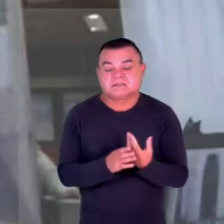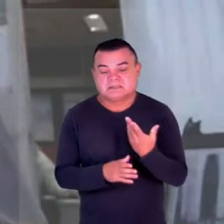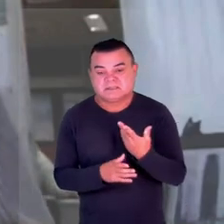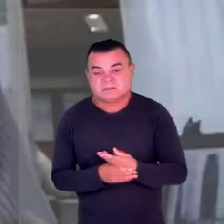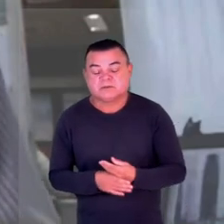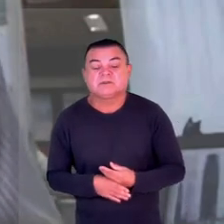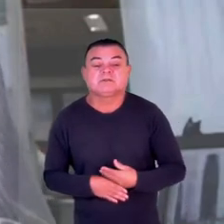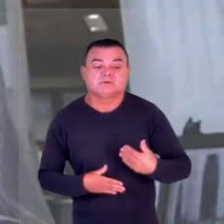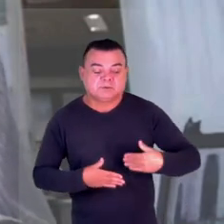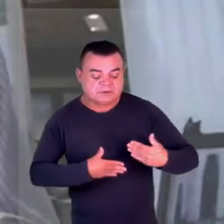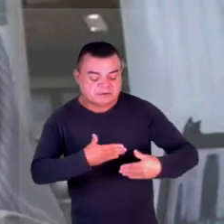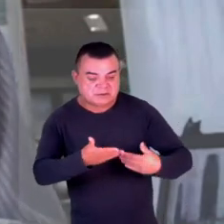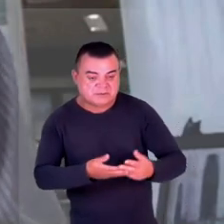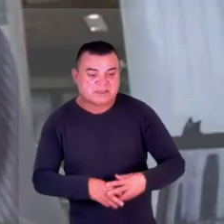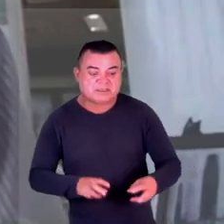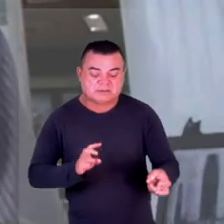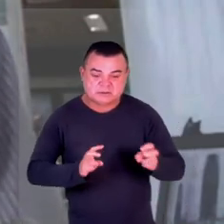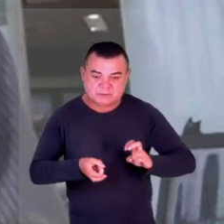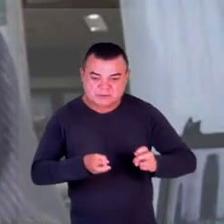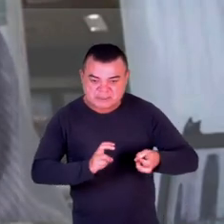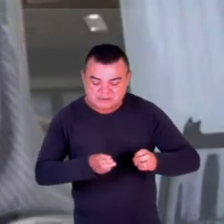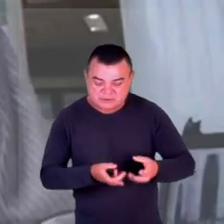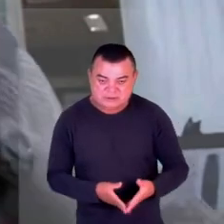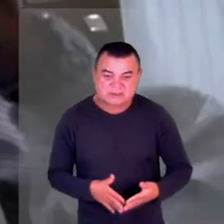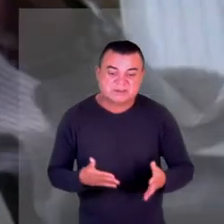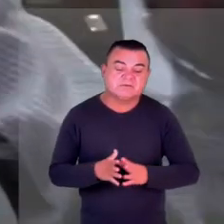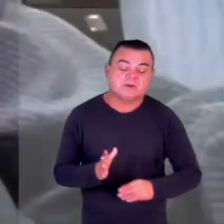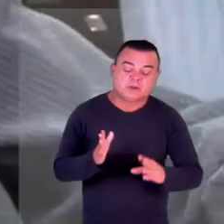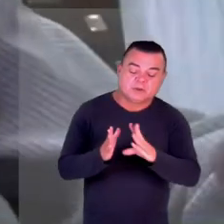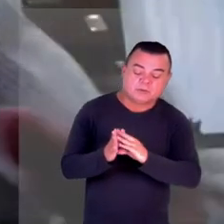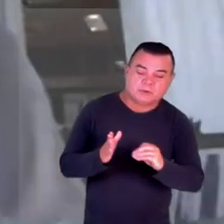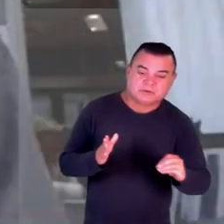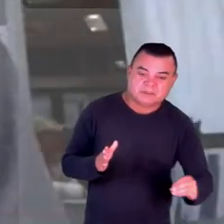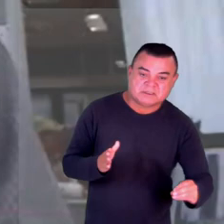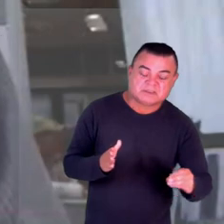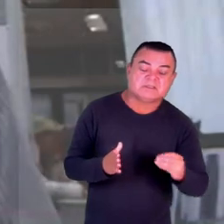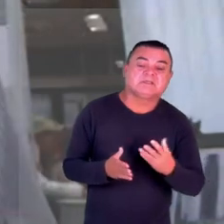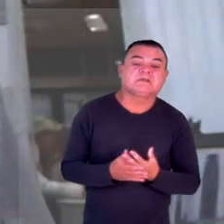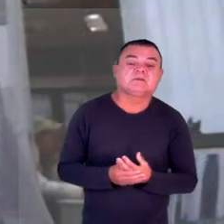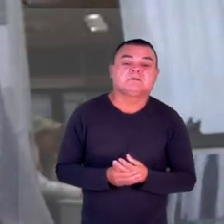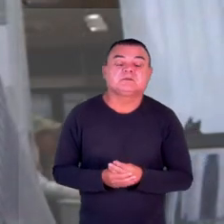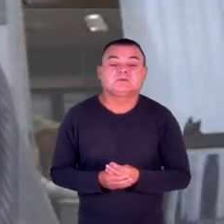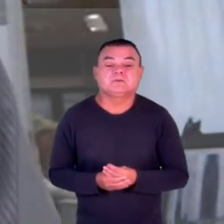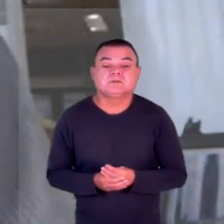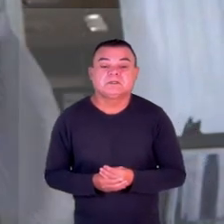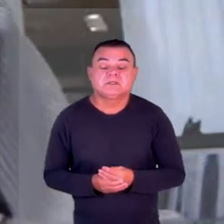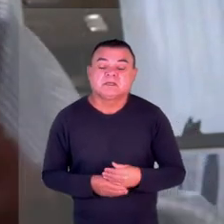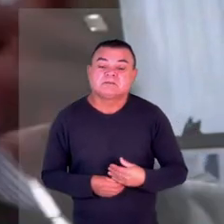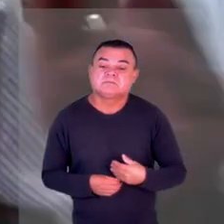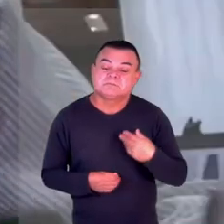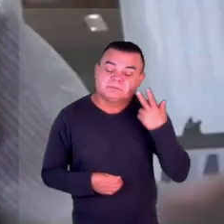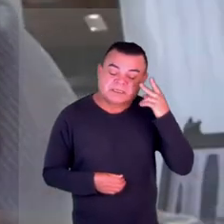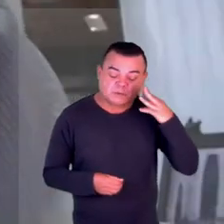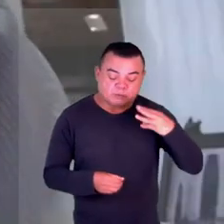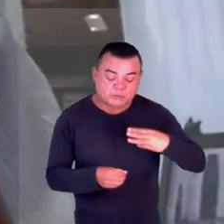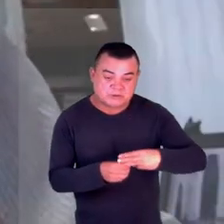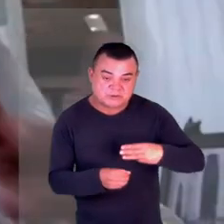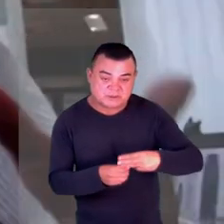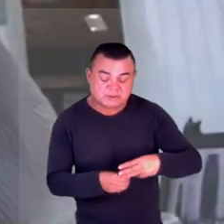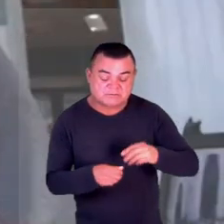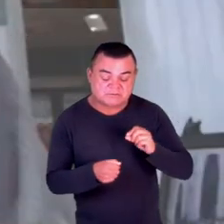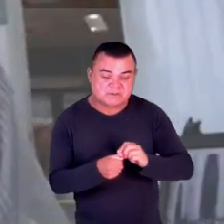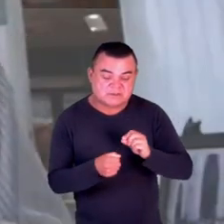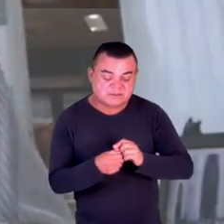do procedimento administrativo modelo para oficiar ao ao ao município para fazer adesão ao